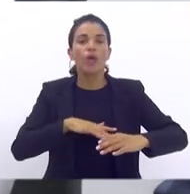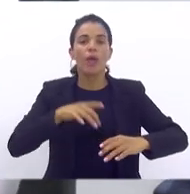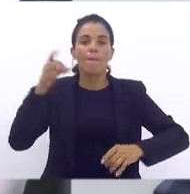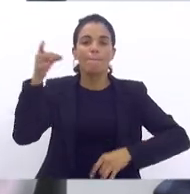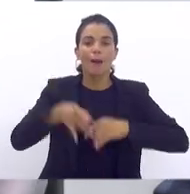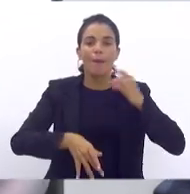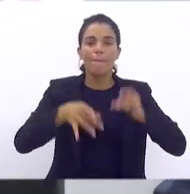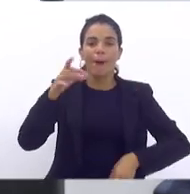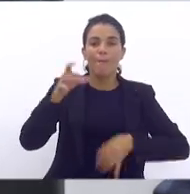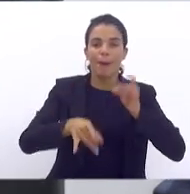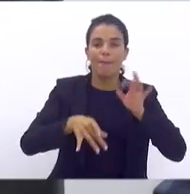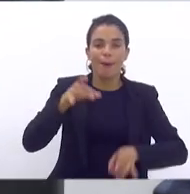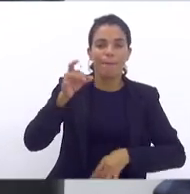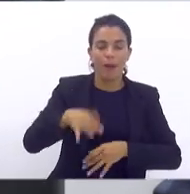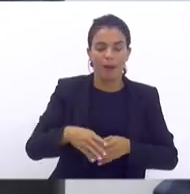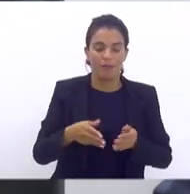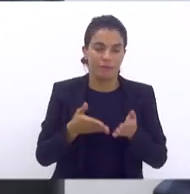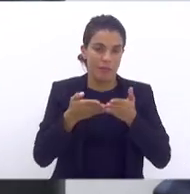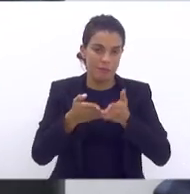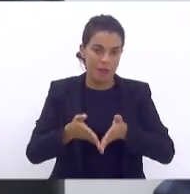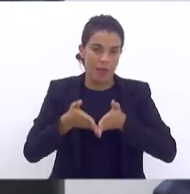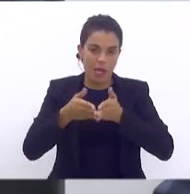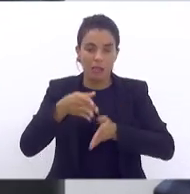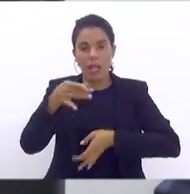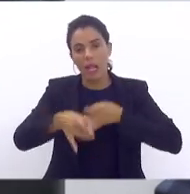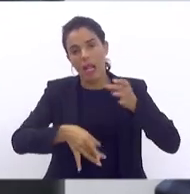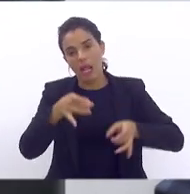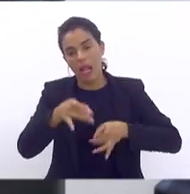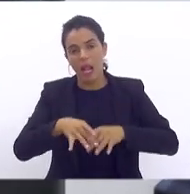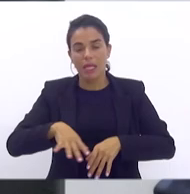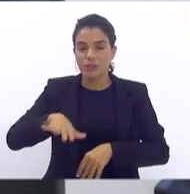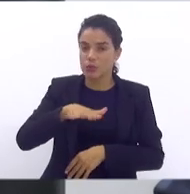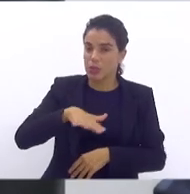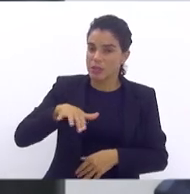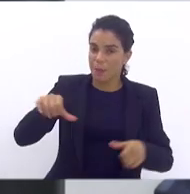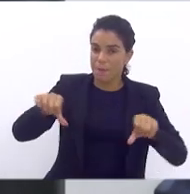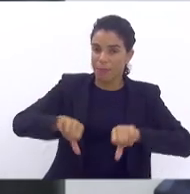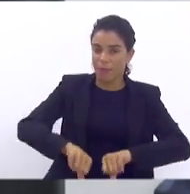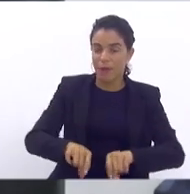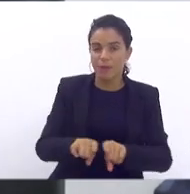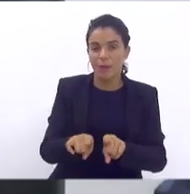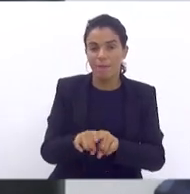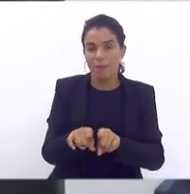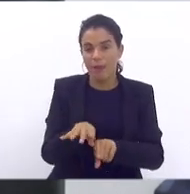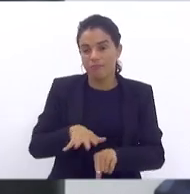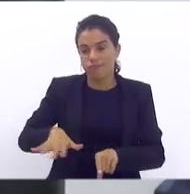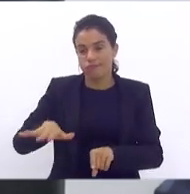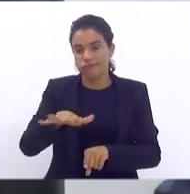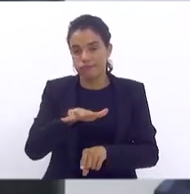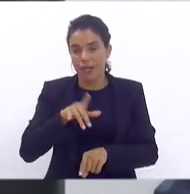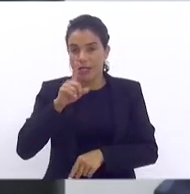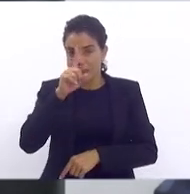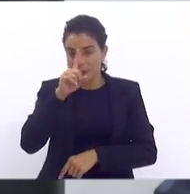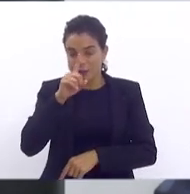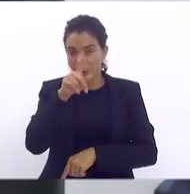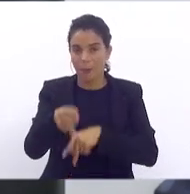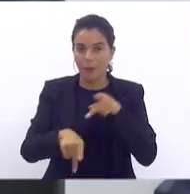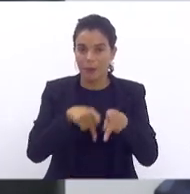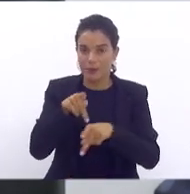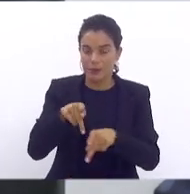embarcações. Dezenas de navios abandonados em estado precário são vistos em toda a região e causam um grande risco à população e à vida